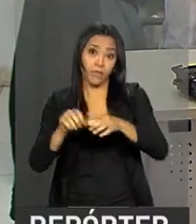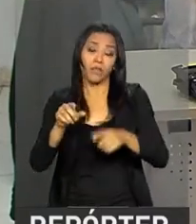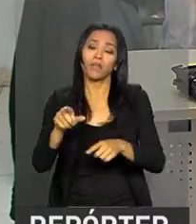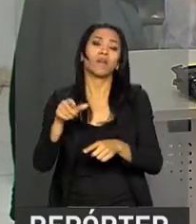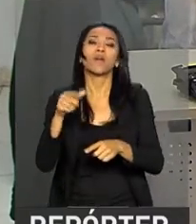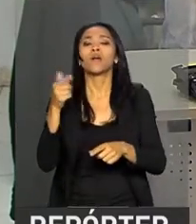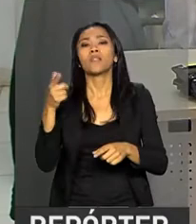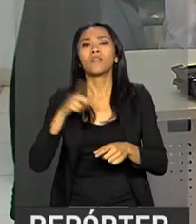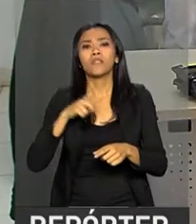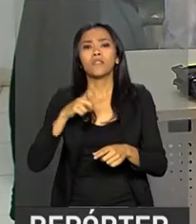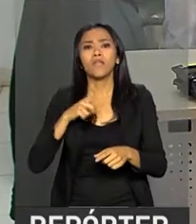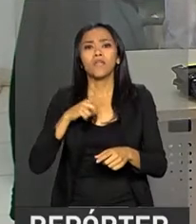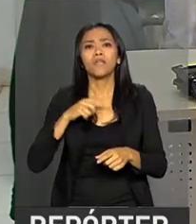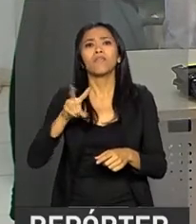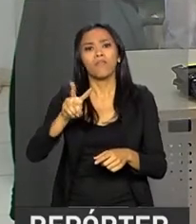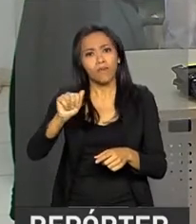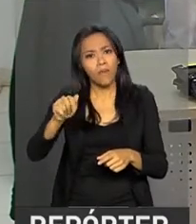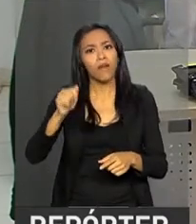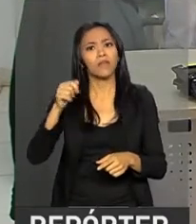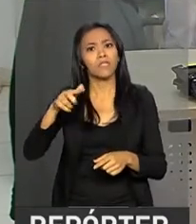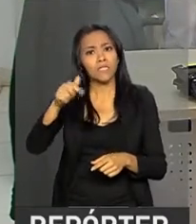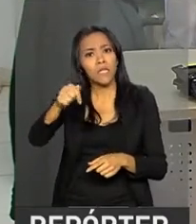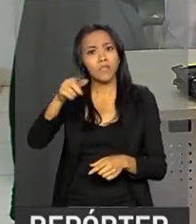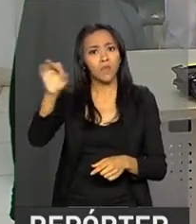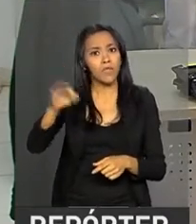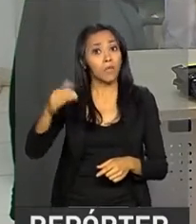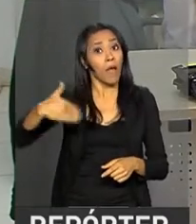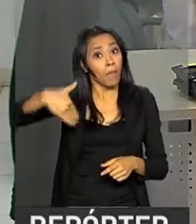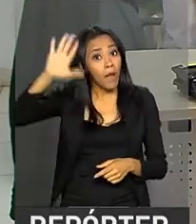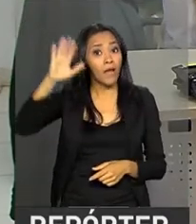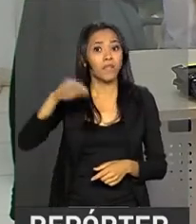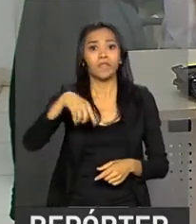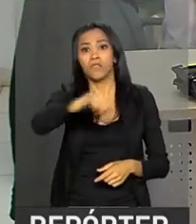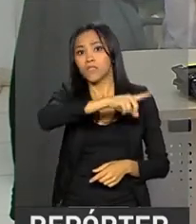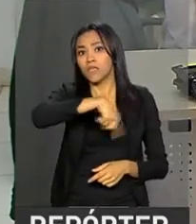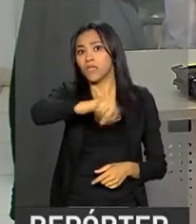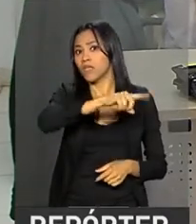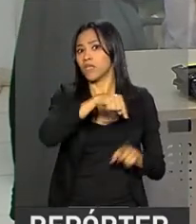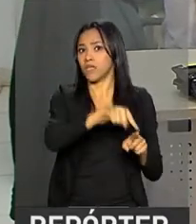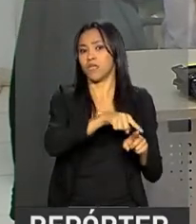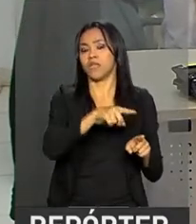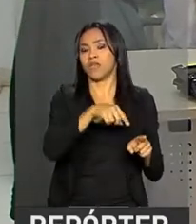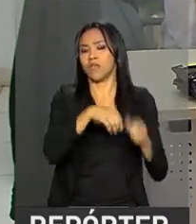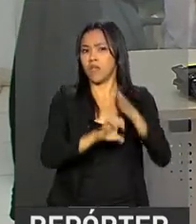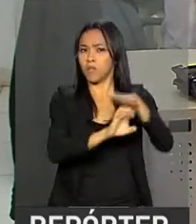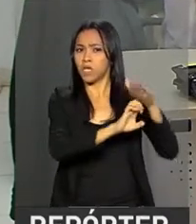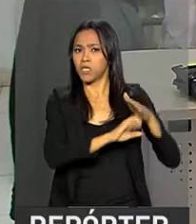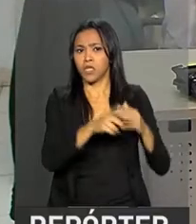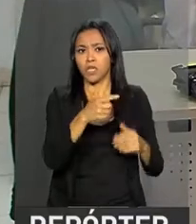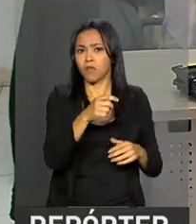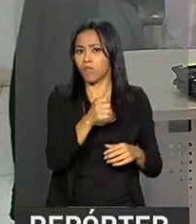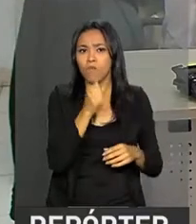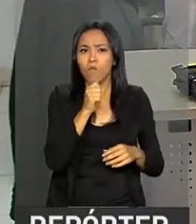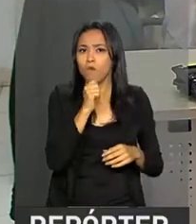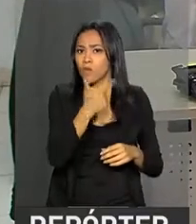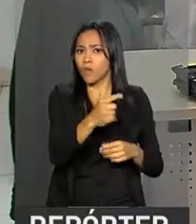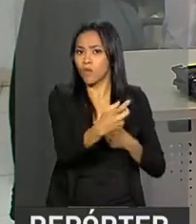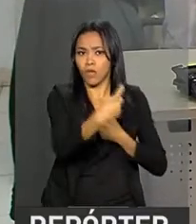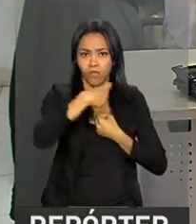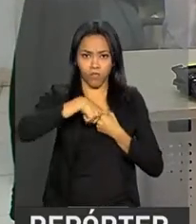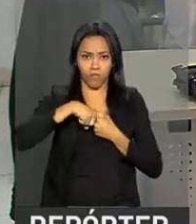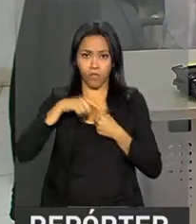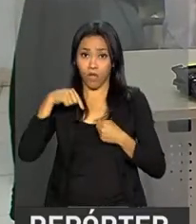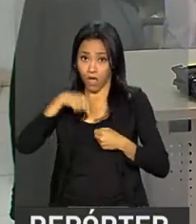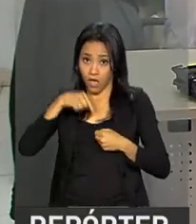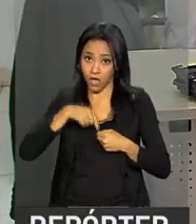empregos 7% a mais em relação às empresas que não se beneficiar do programa ao final de 48 meses esse